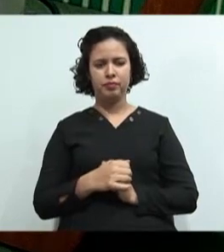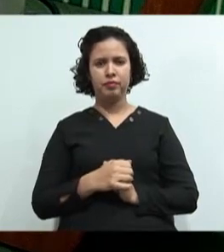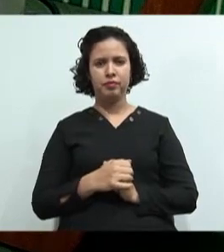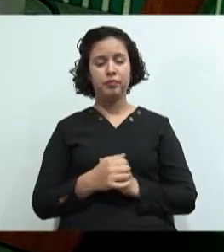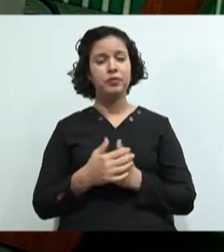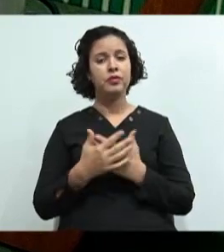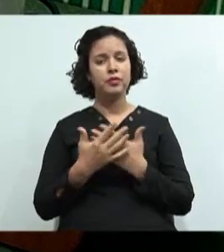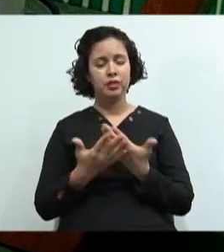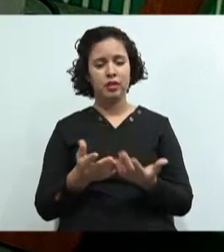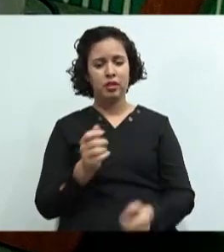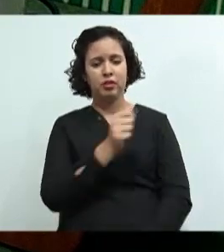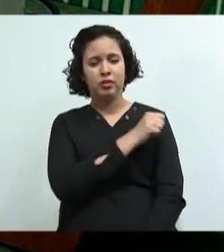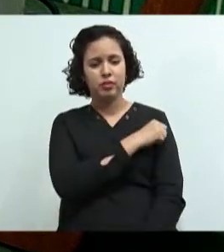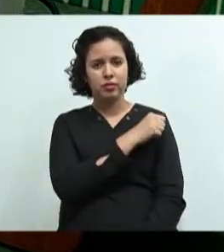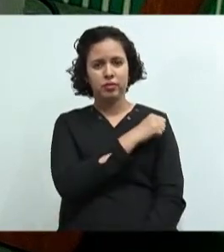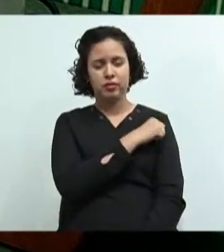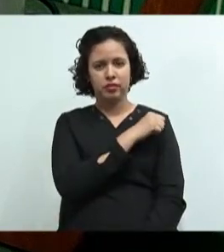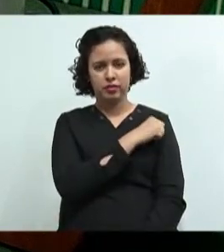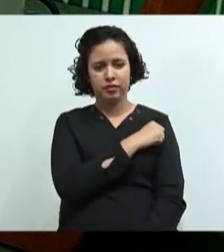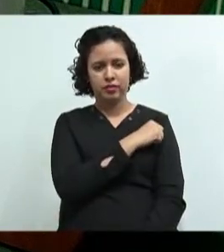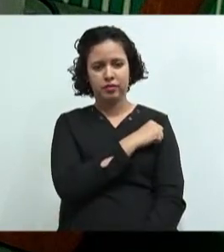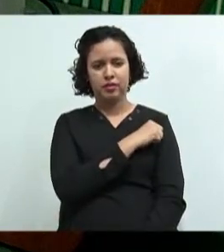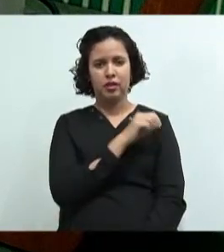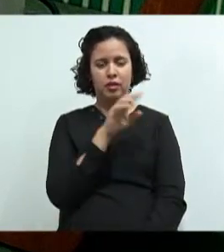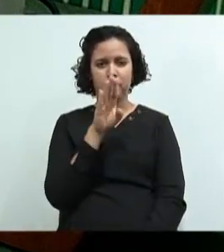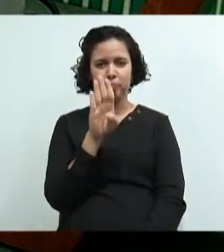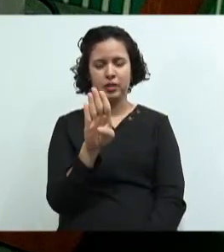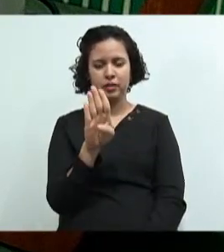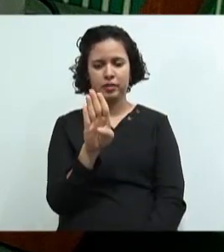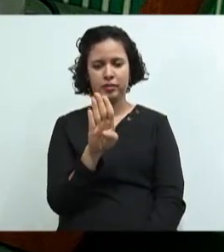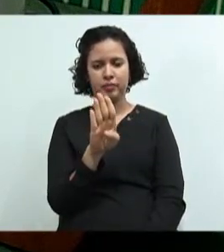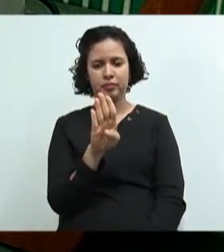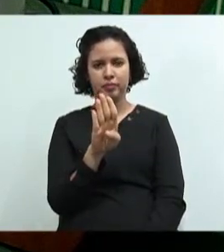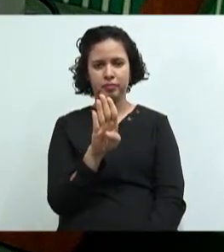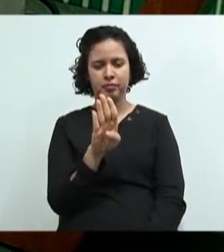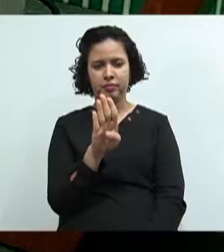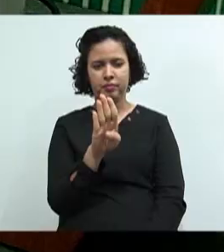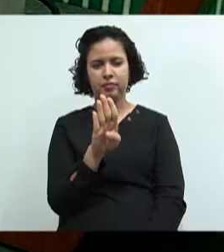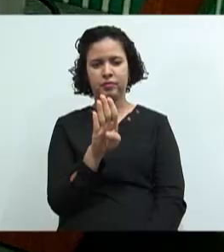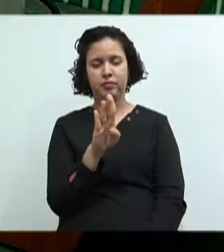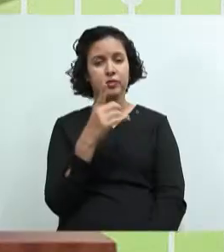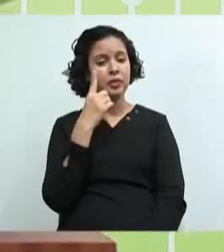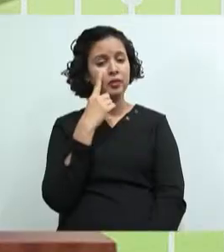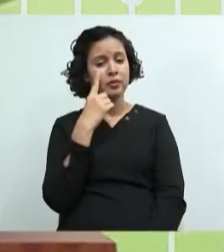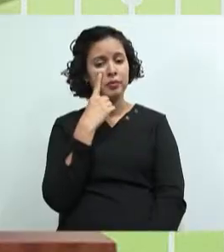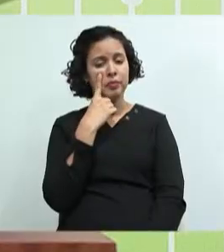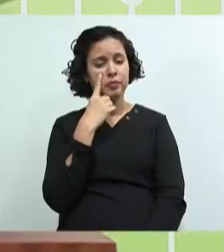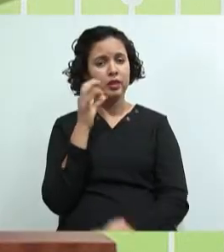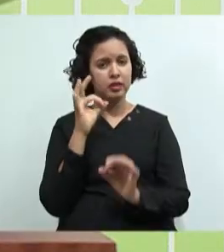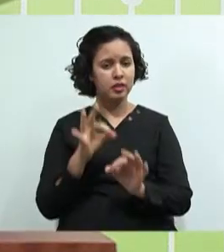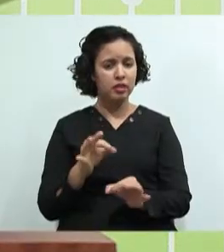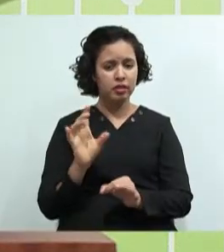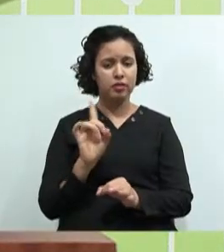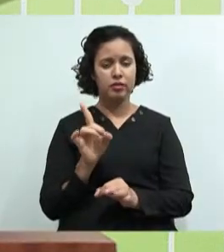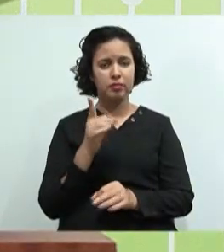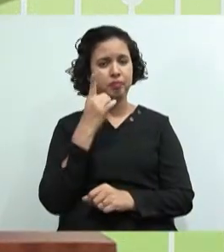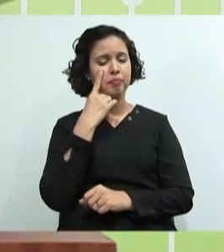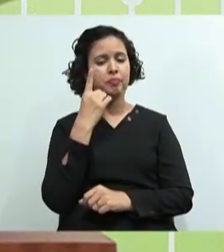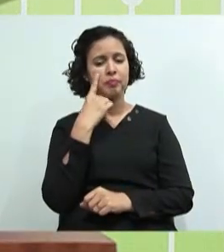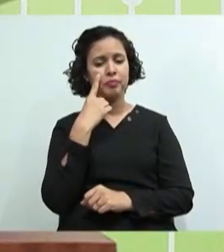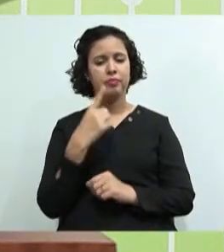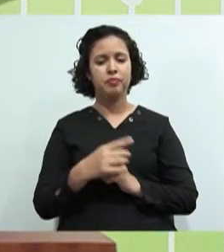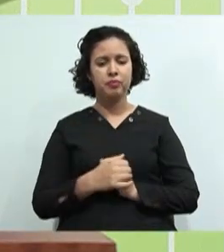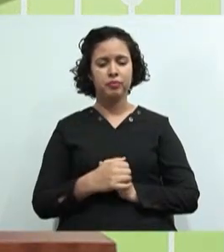professor lembrou e não sabemos. Letra B, a aluna marcou. Vamos verificar se essa é a resposta mesmo, não é